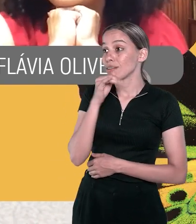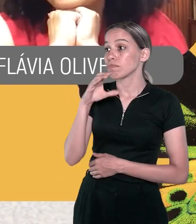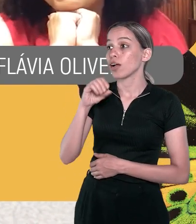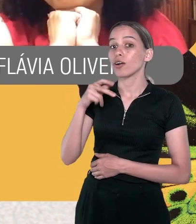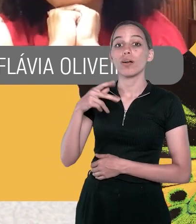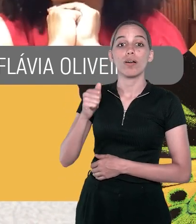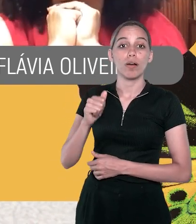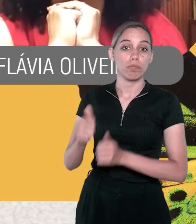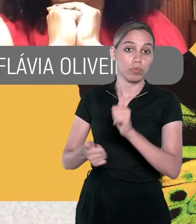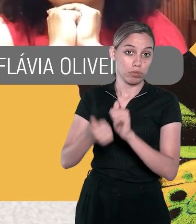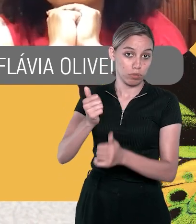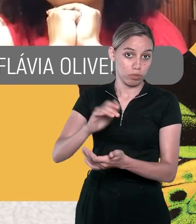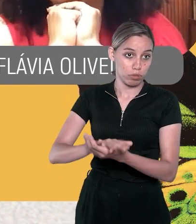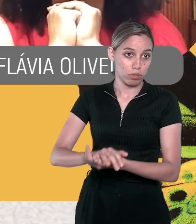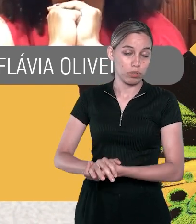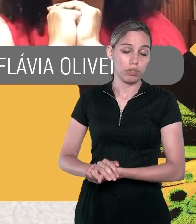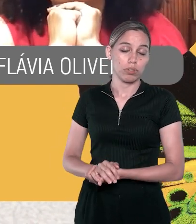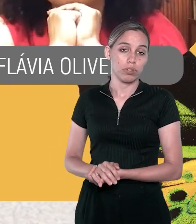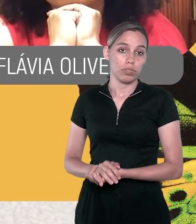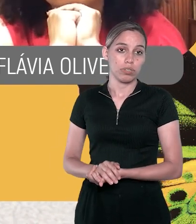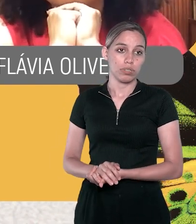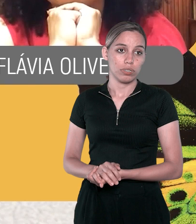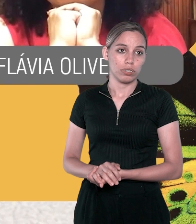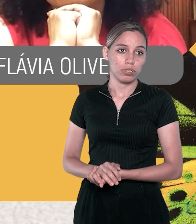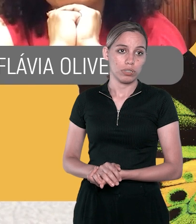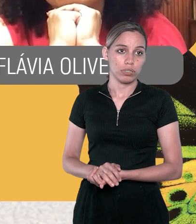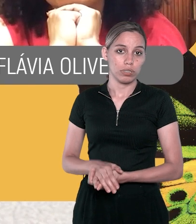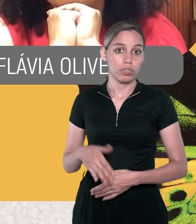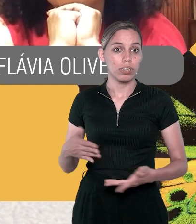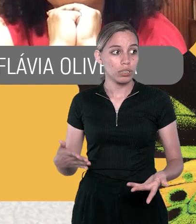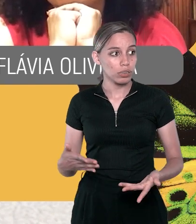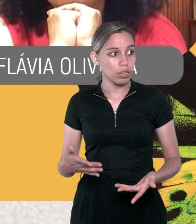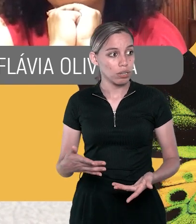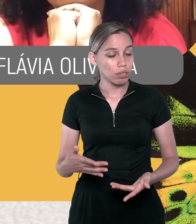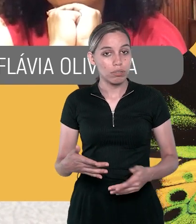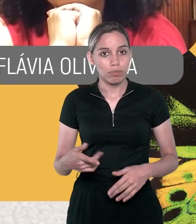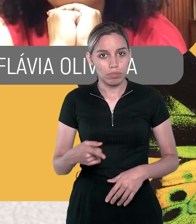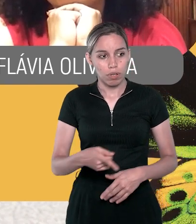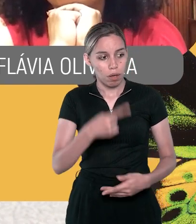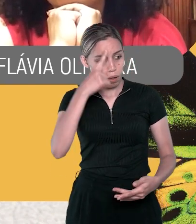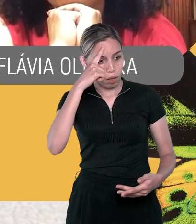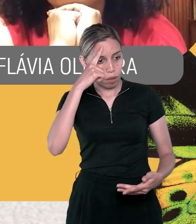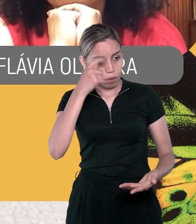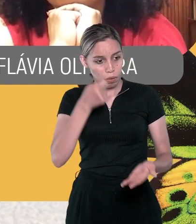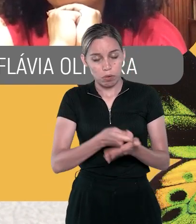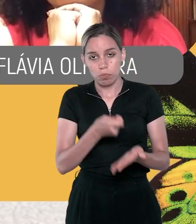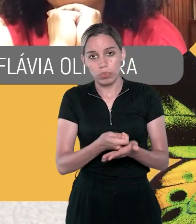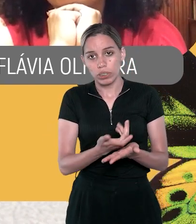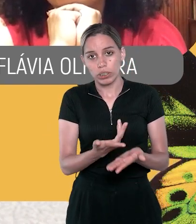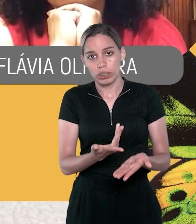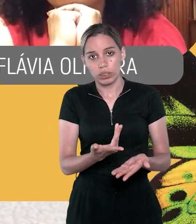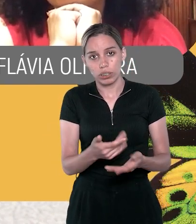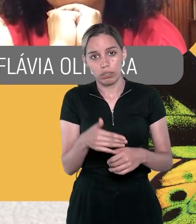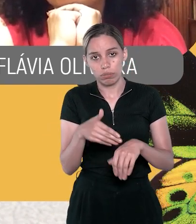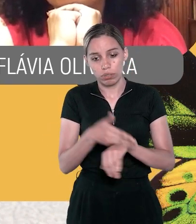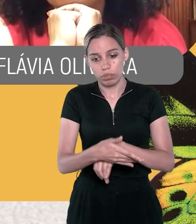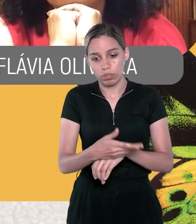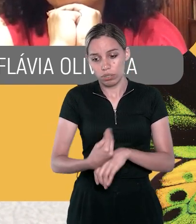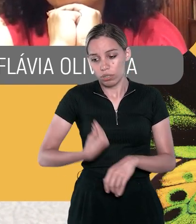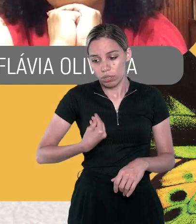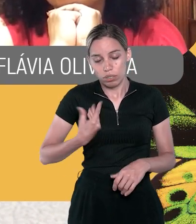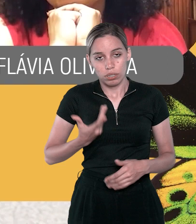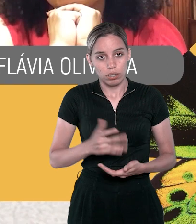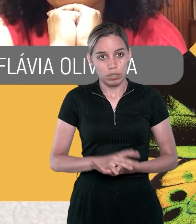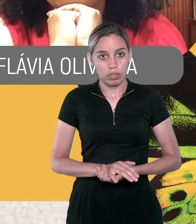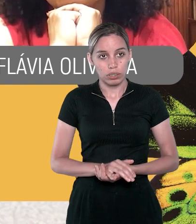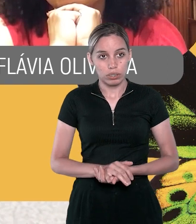né? O esporte. Quer dizer, você é obrigado a interagir, né? E à medida que você vai, de fato,